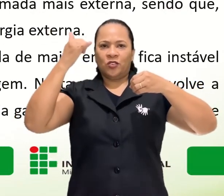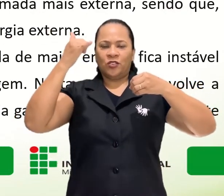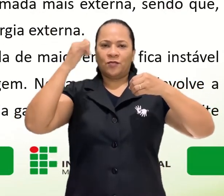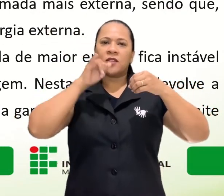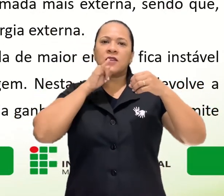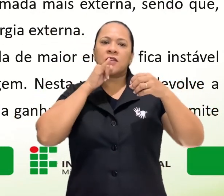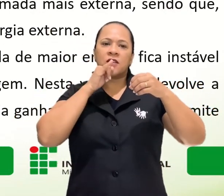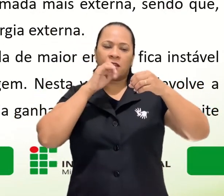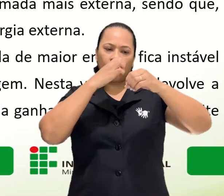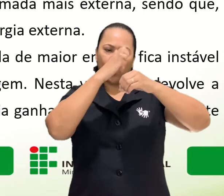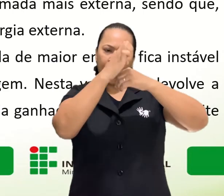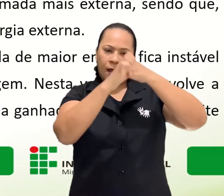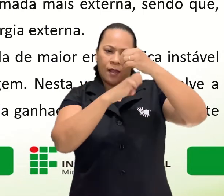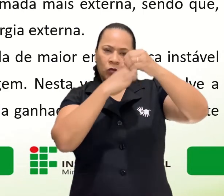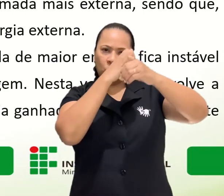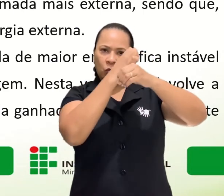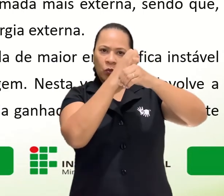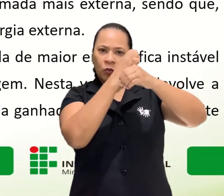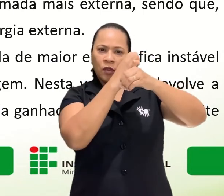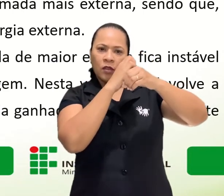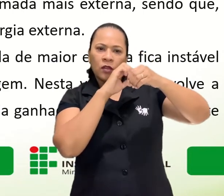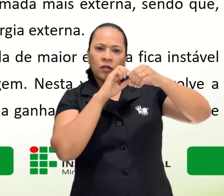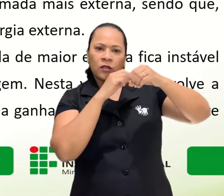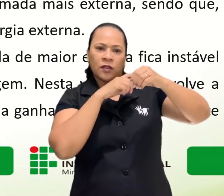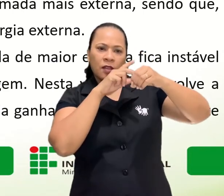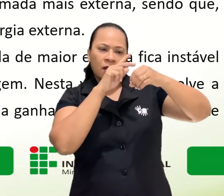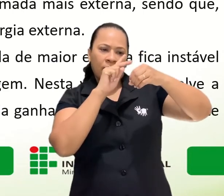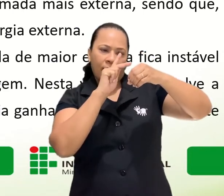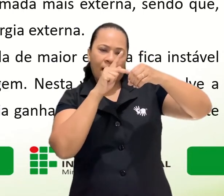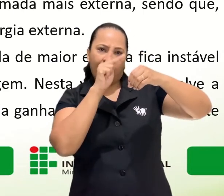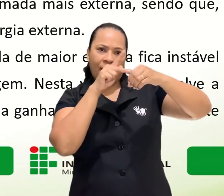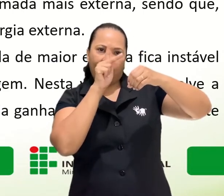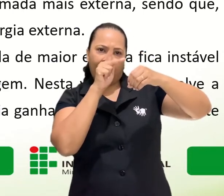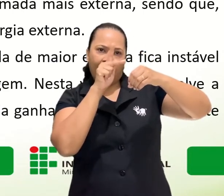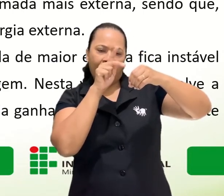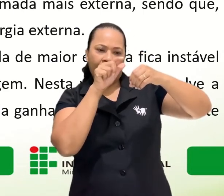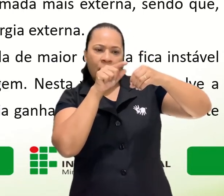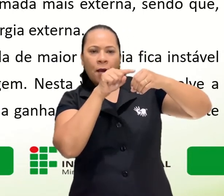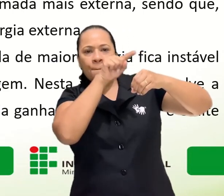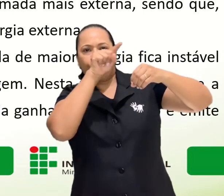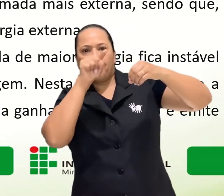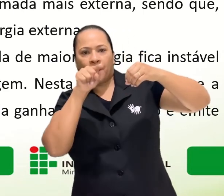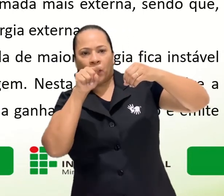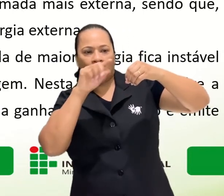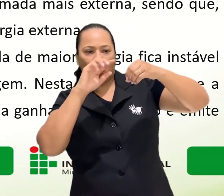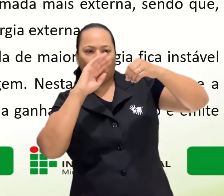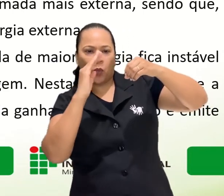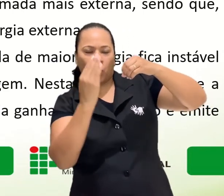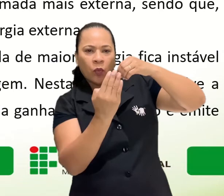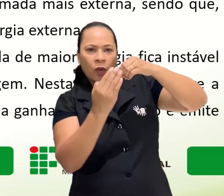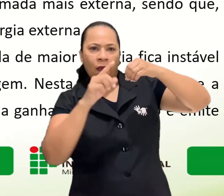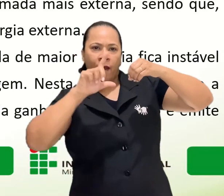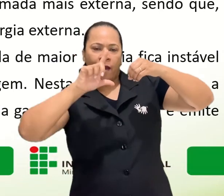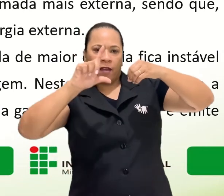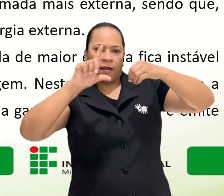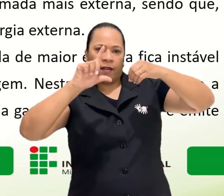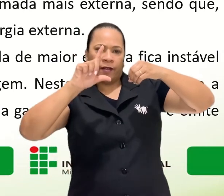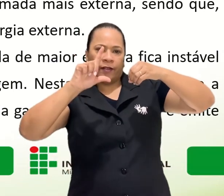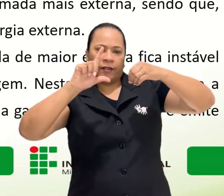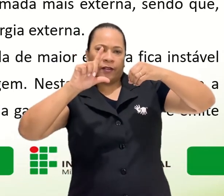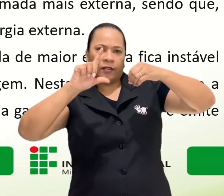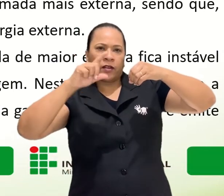exemplo, um elétron que está na camada K, para ir para uma camada L,